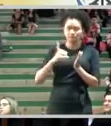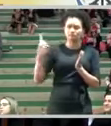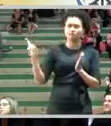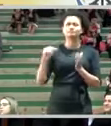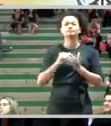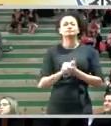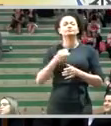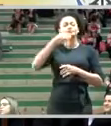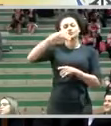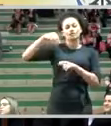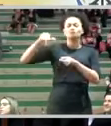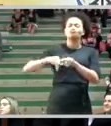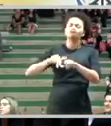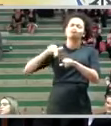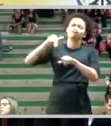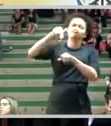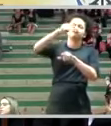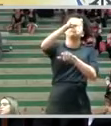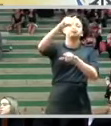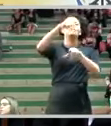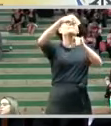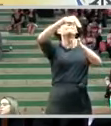para Mispa. Ei,